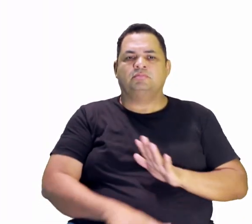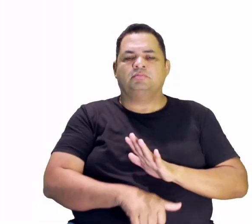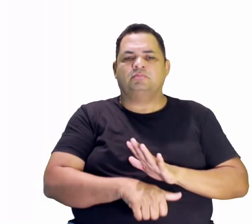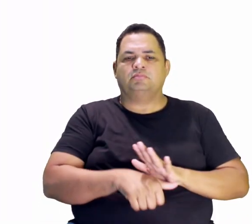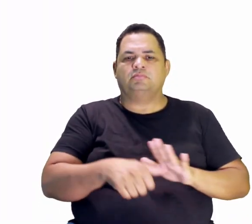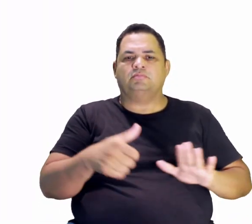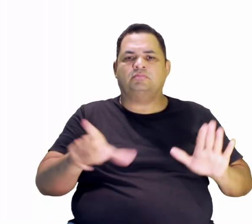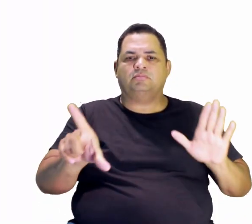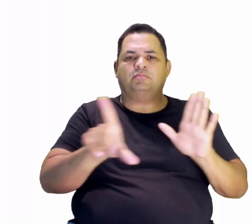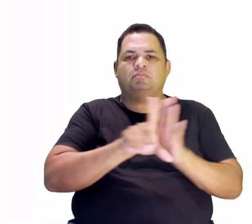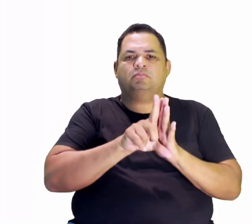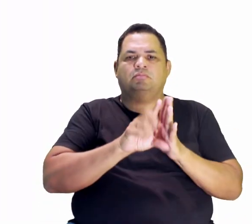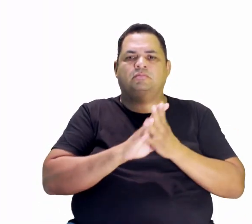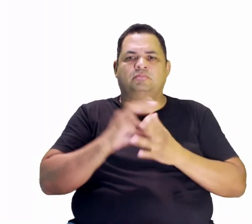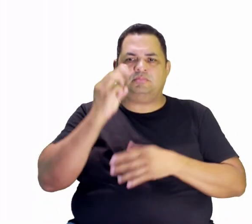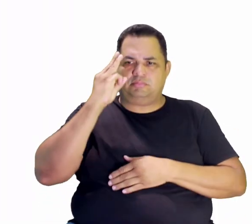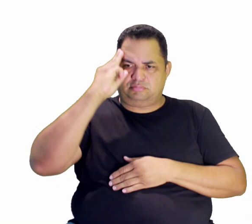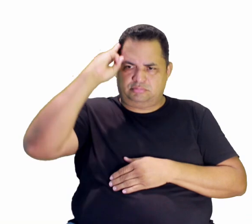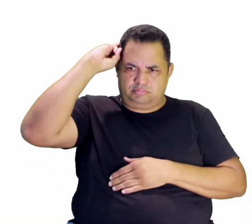Newton, então.